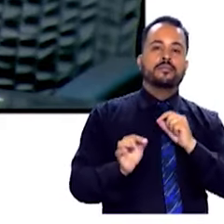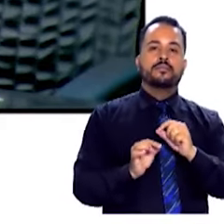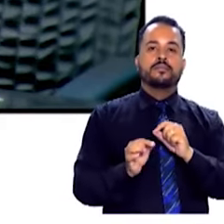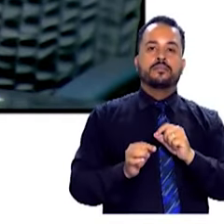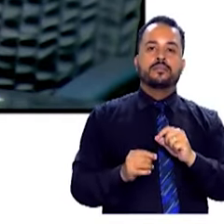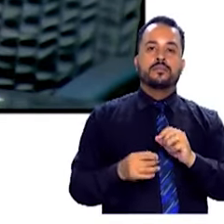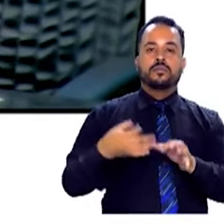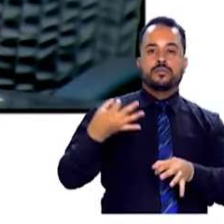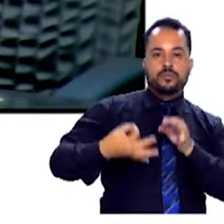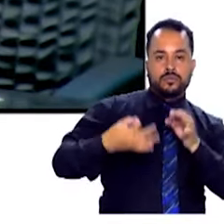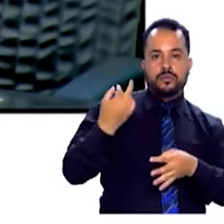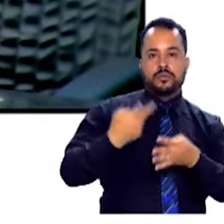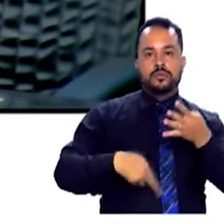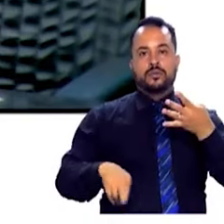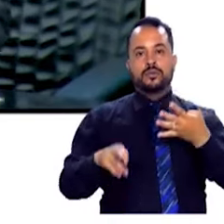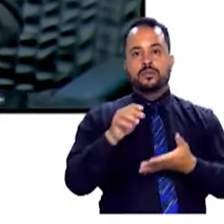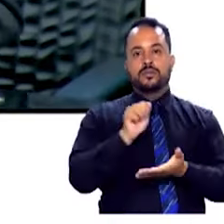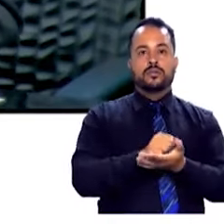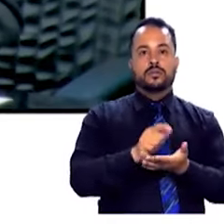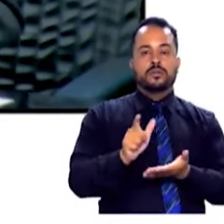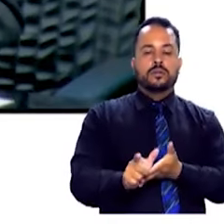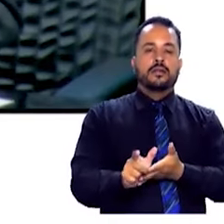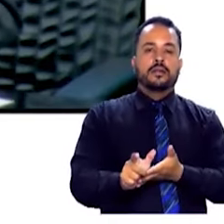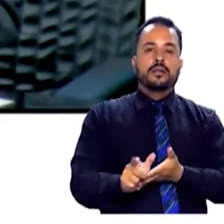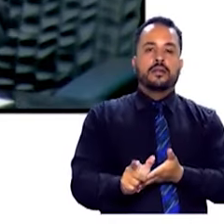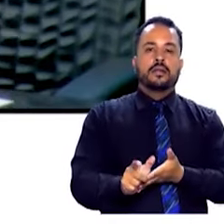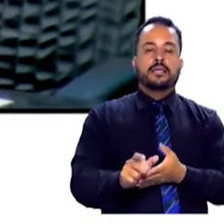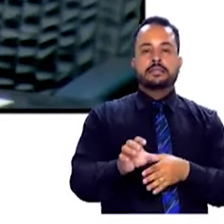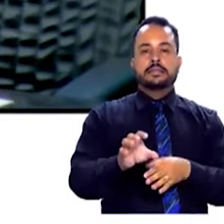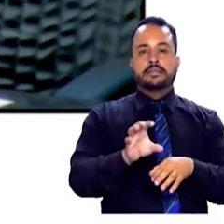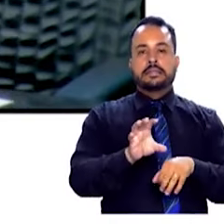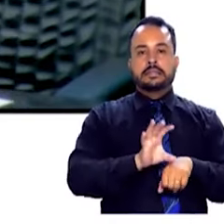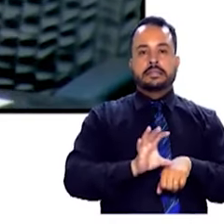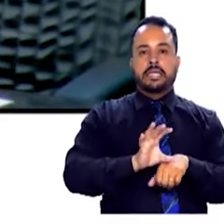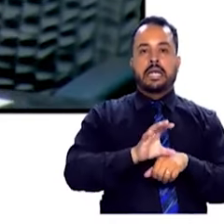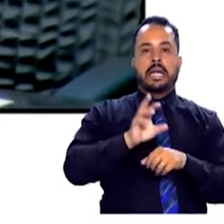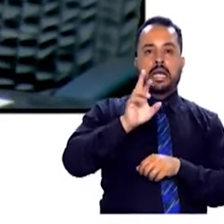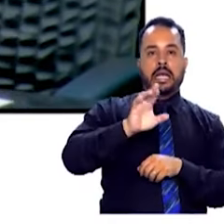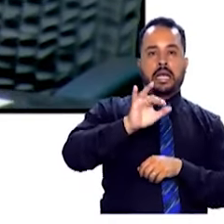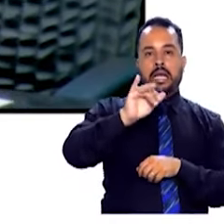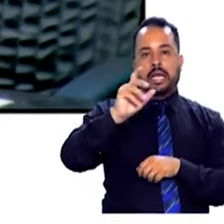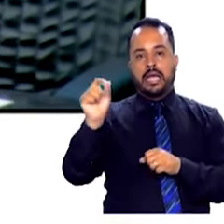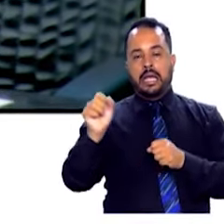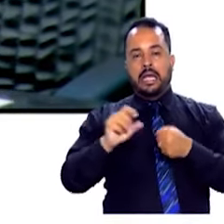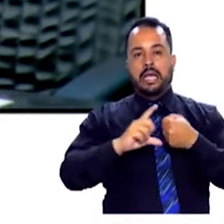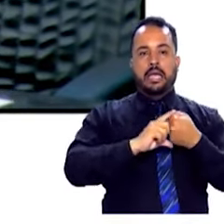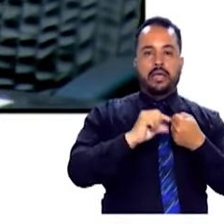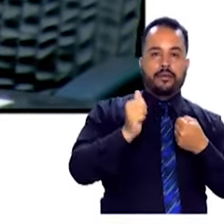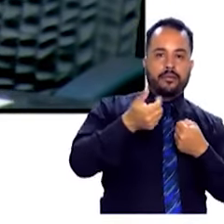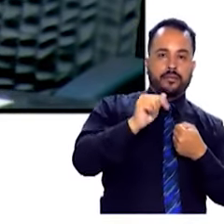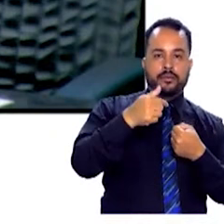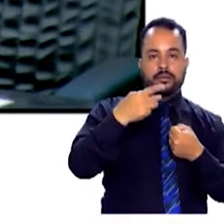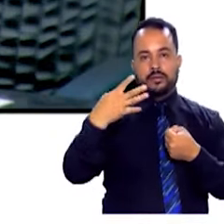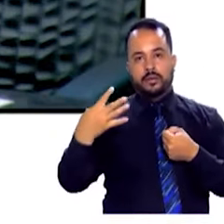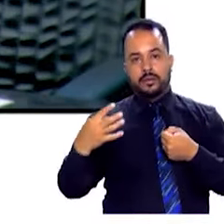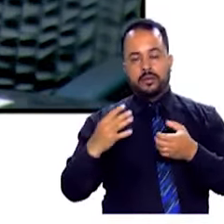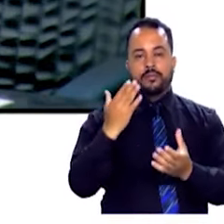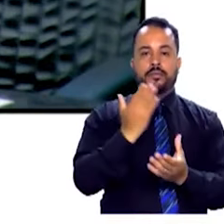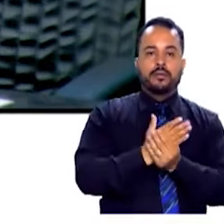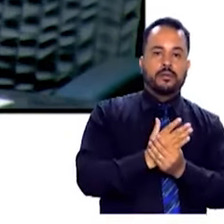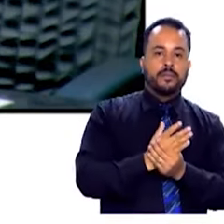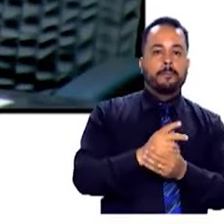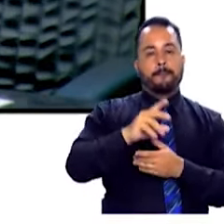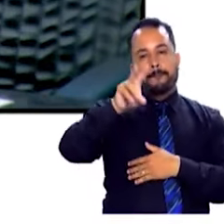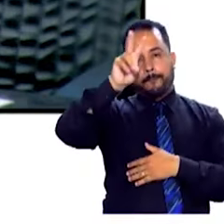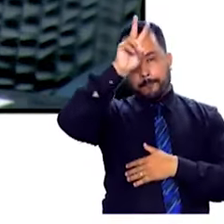agravo constitucional chamado hack eh previsto no artigo 24 do Código de Processo constitucional peruano